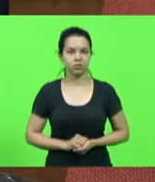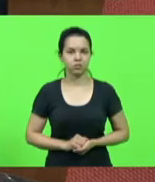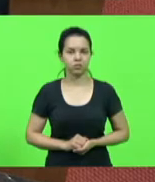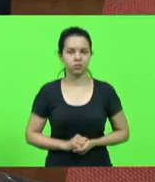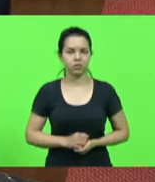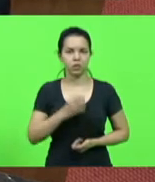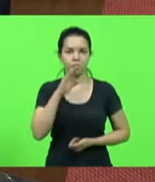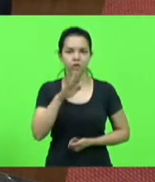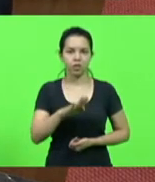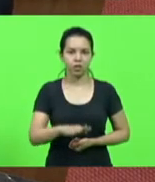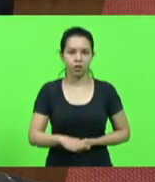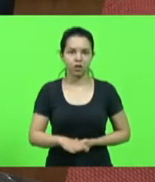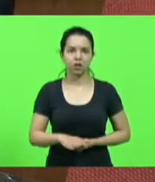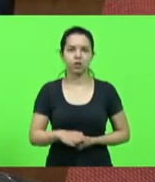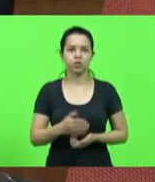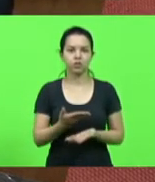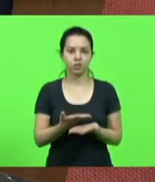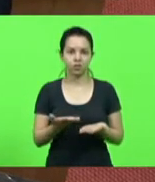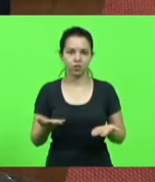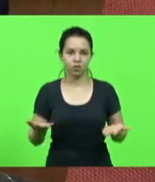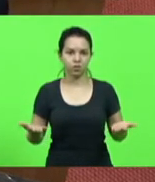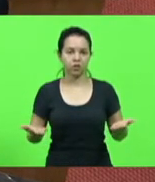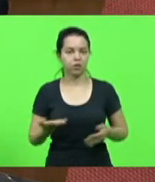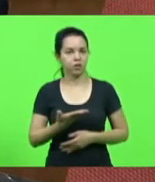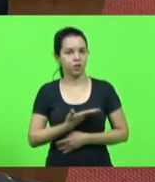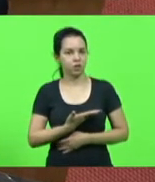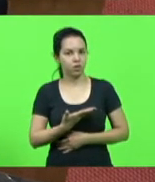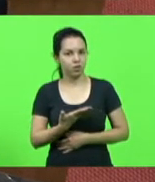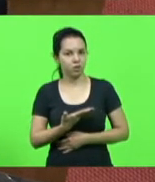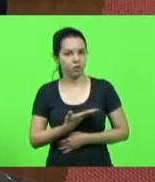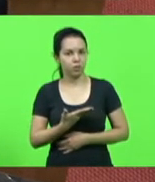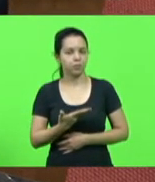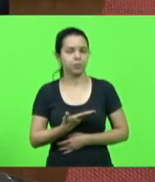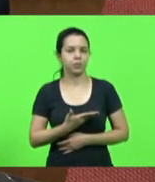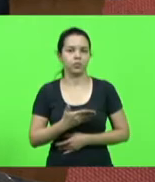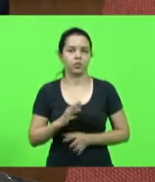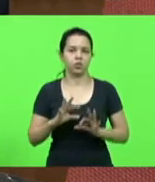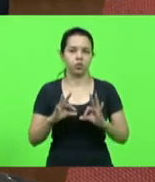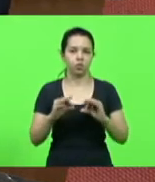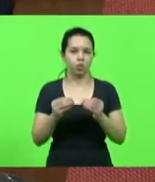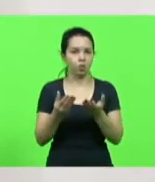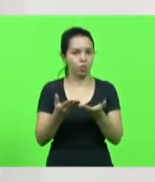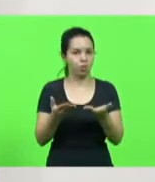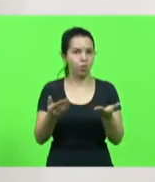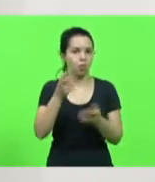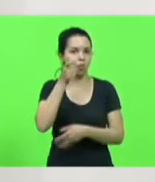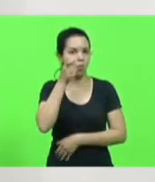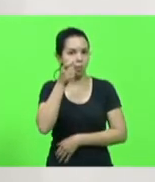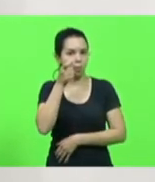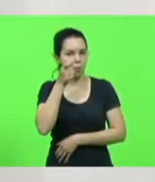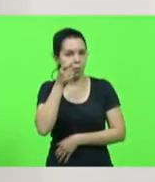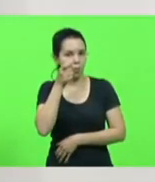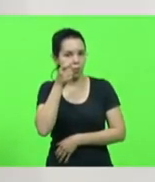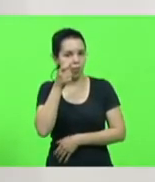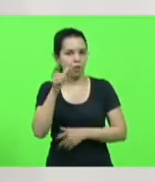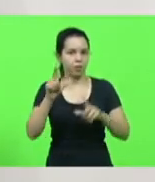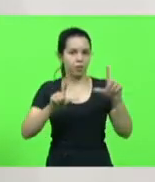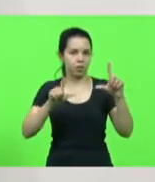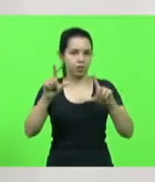Boa tarde, colegas. Boa tarde a todos que nos acompanham, inclusive pela